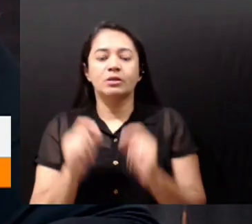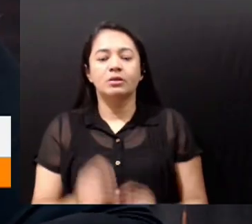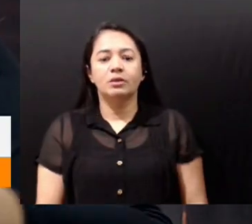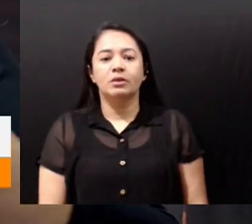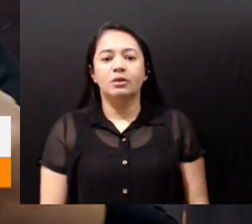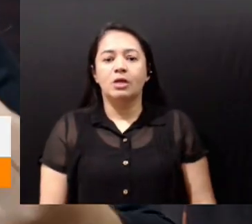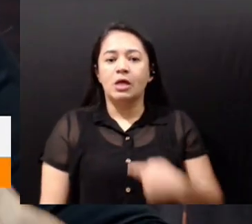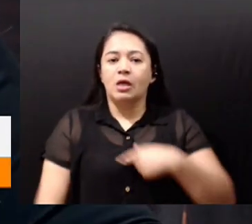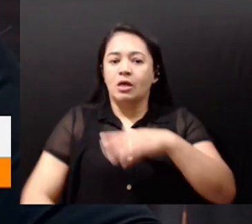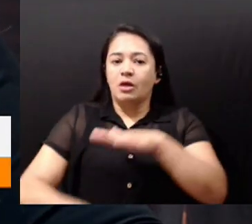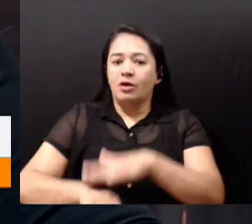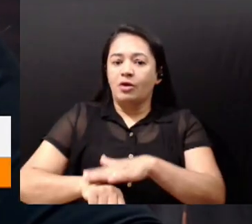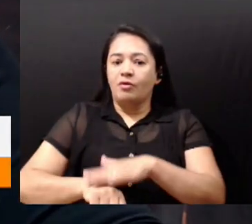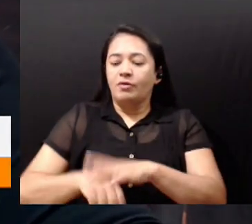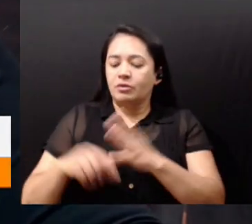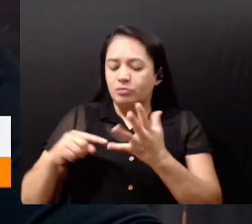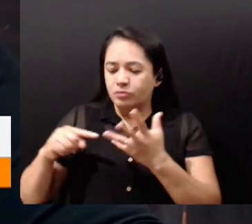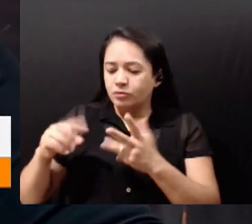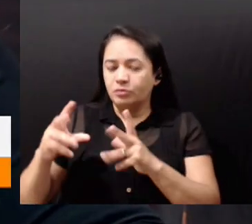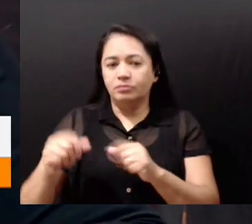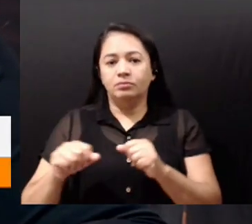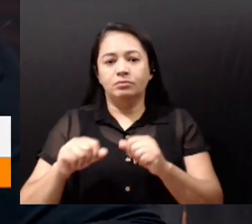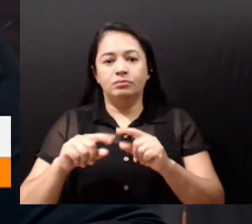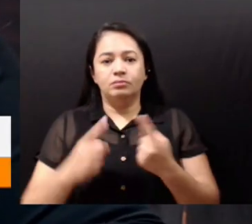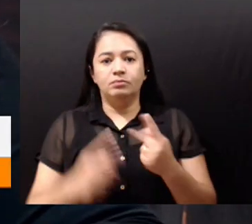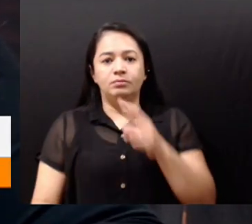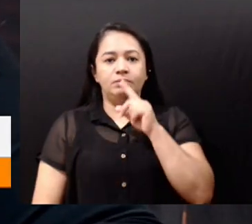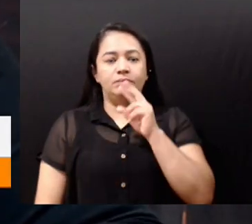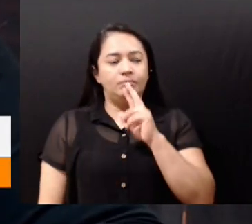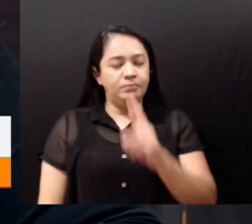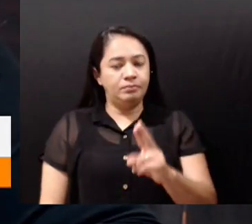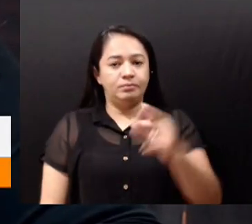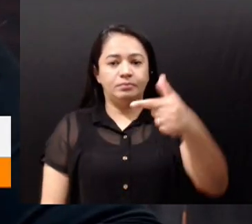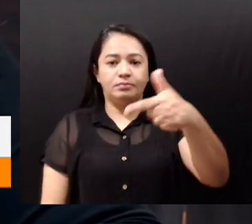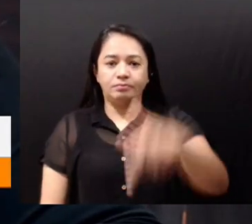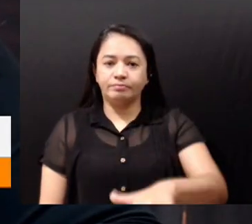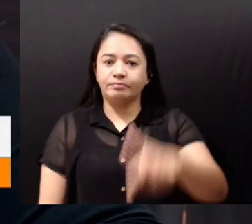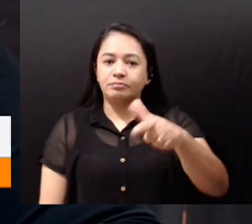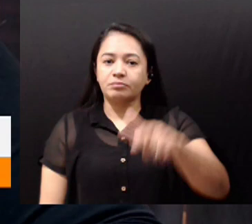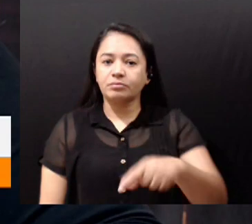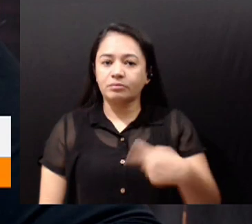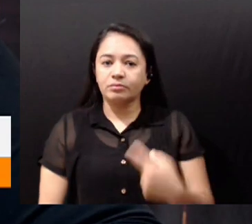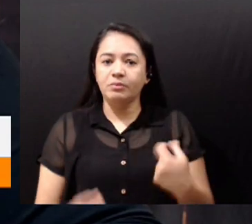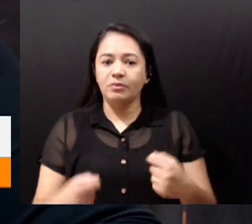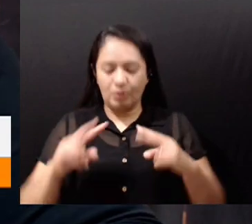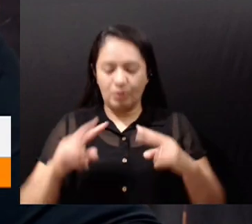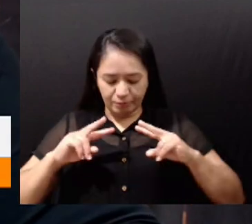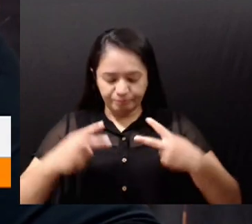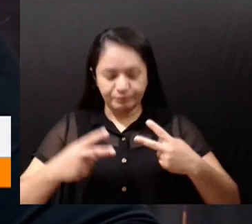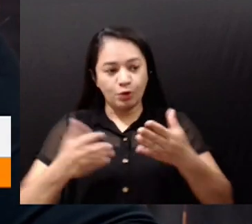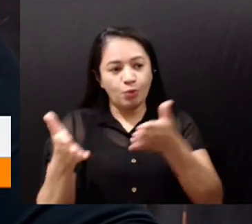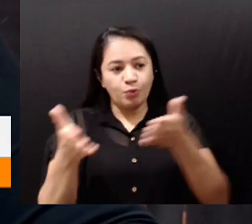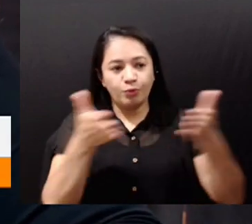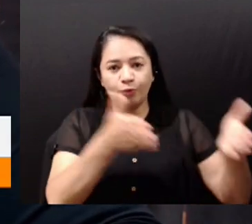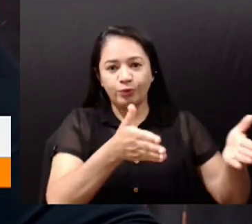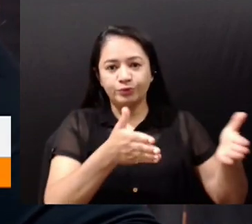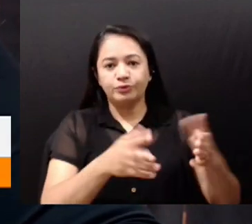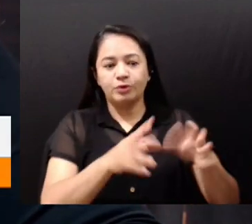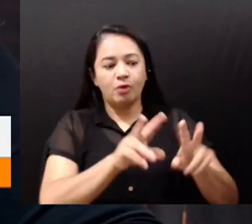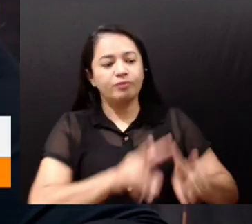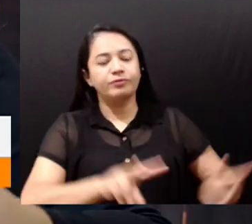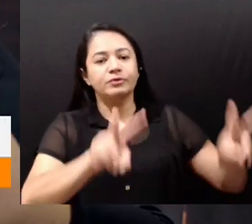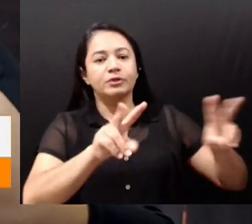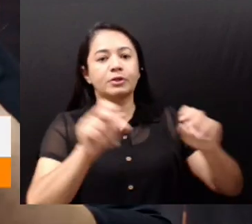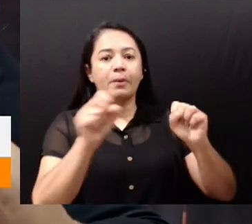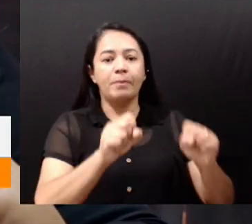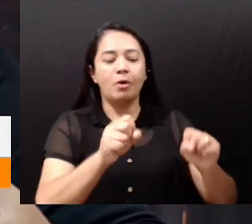que fazer e os resultados se repetem, a gente tem que olhar para um outro lado, para um lado que pode ser